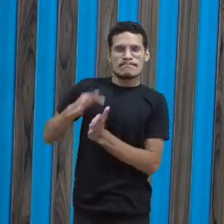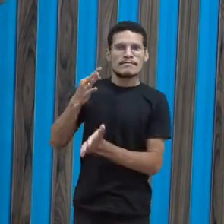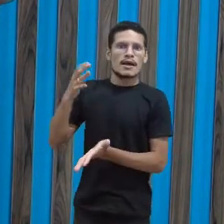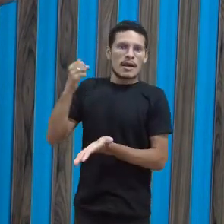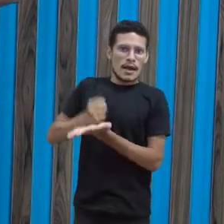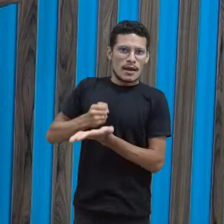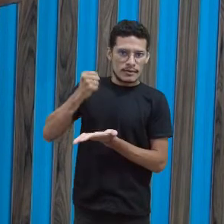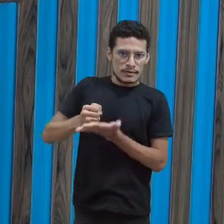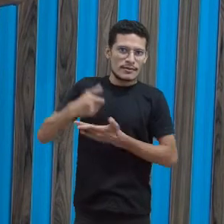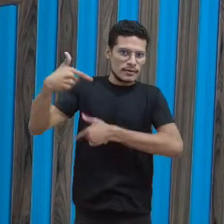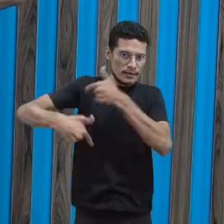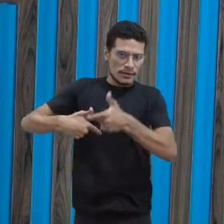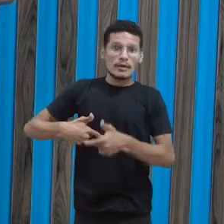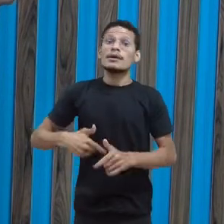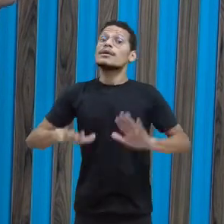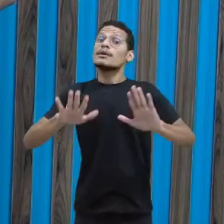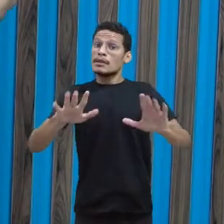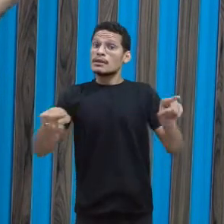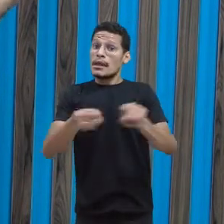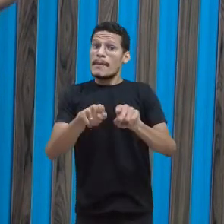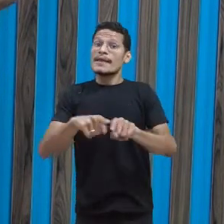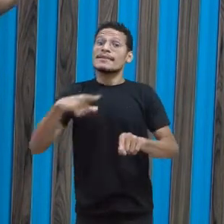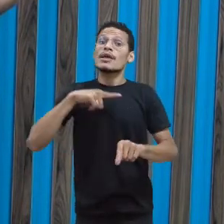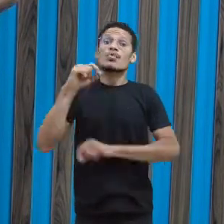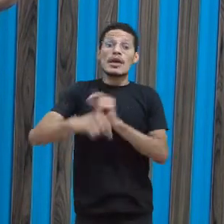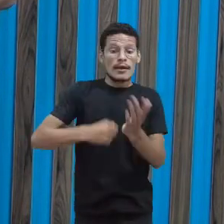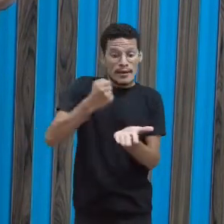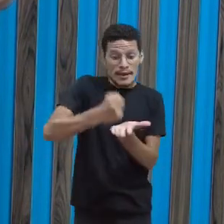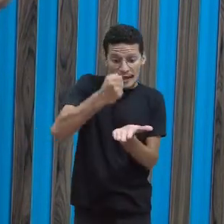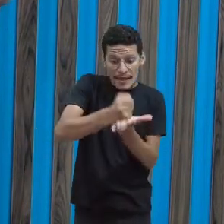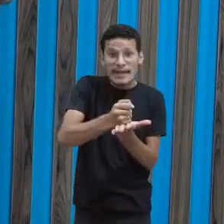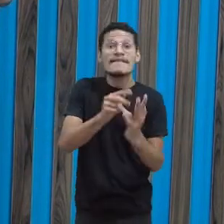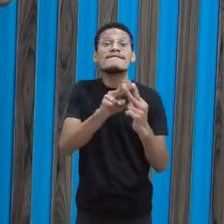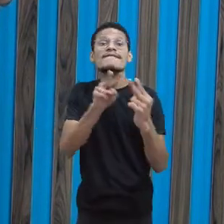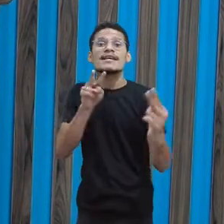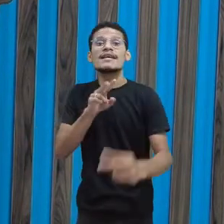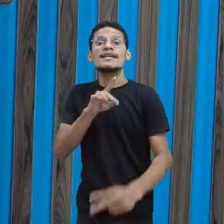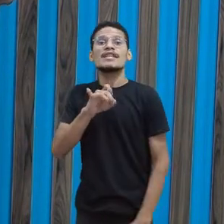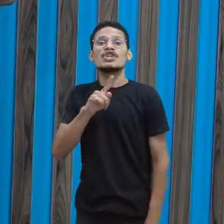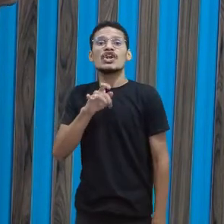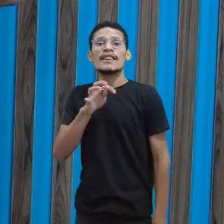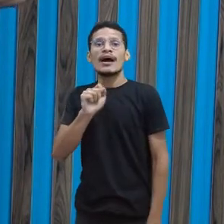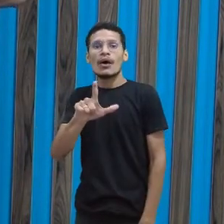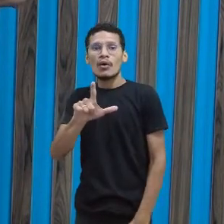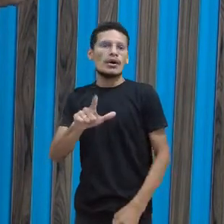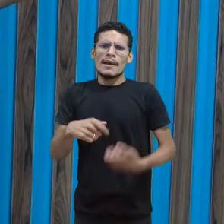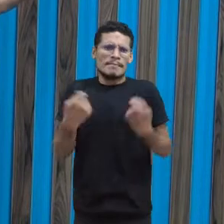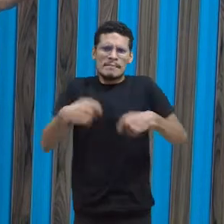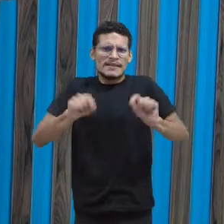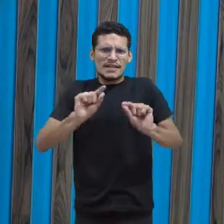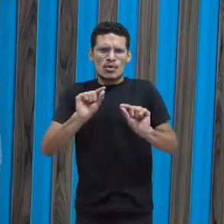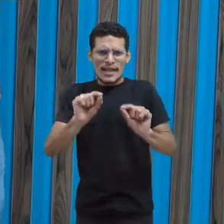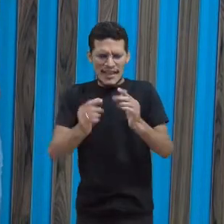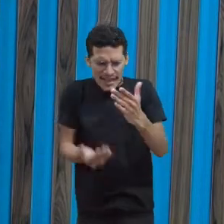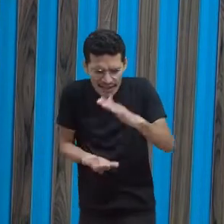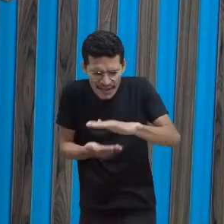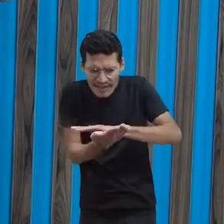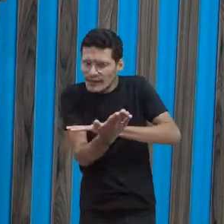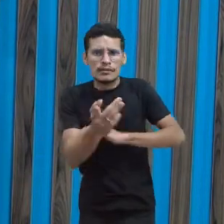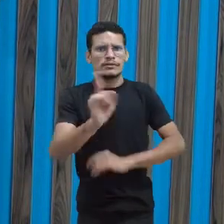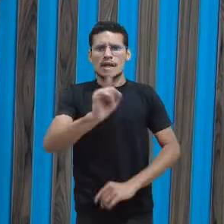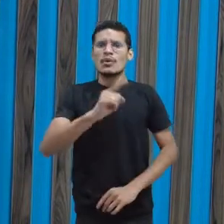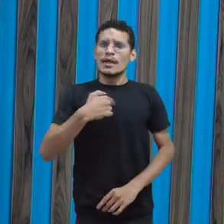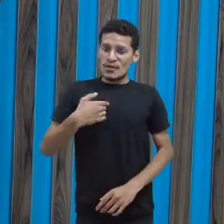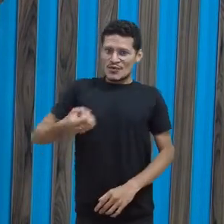atualmente, existe a carteira digital, então não é mais necessário ter a carteirinha impressa. Então, pelo menos até aqui a minha geração, eu